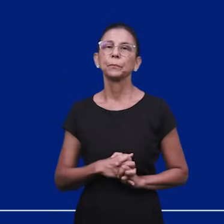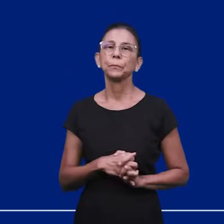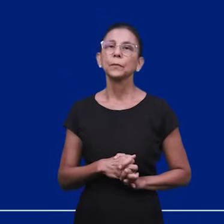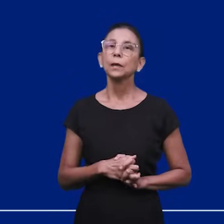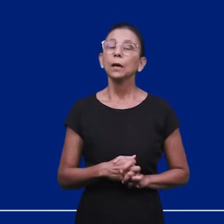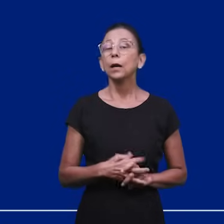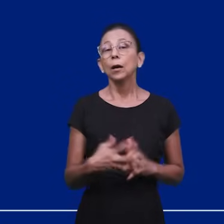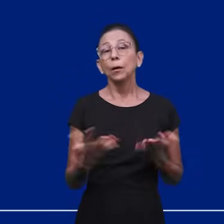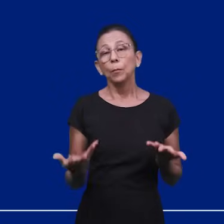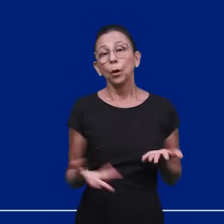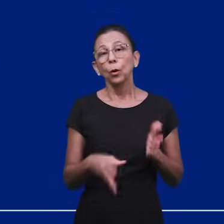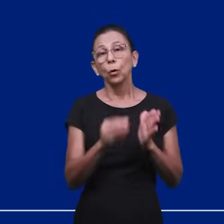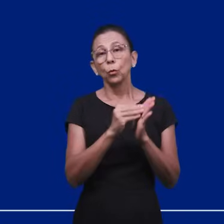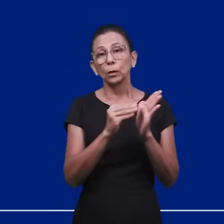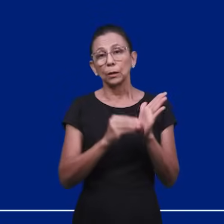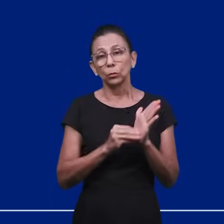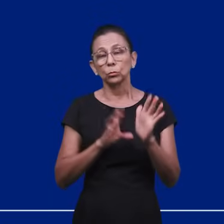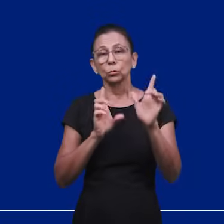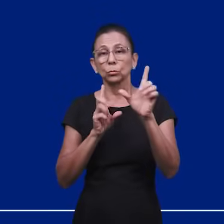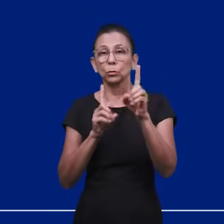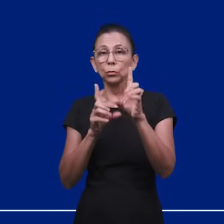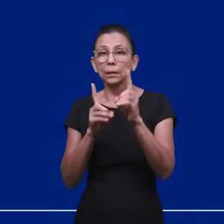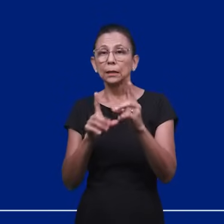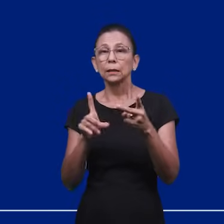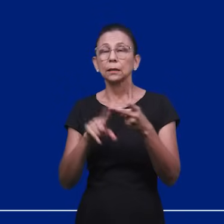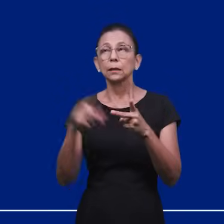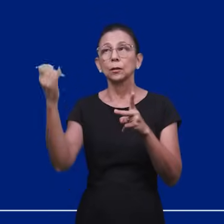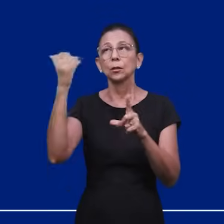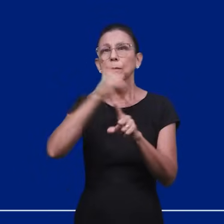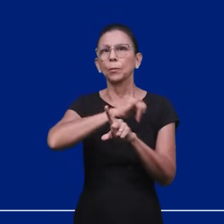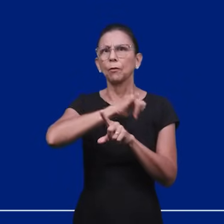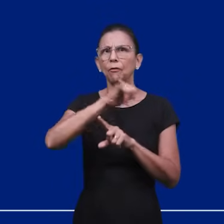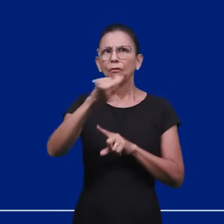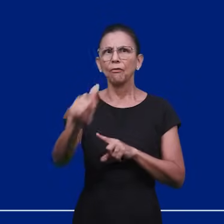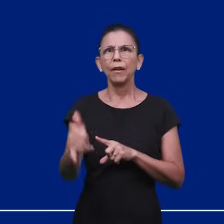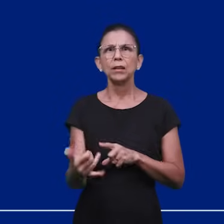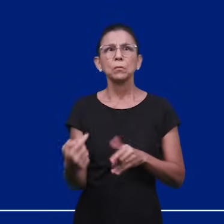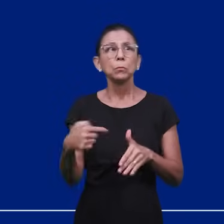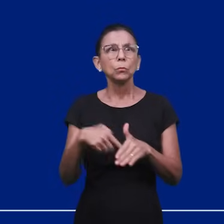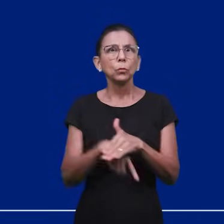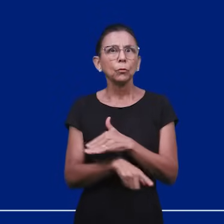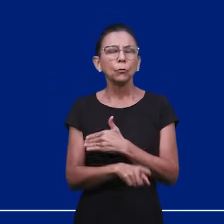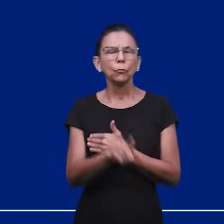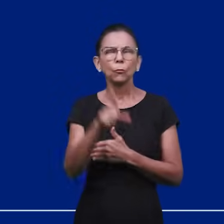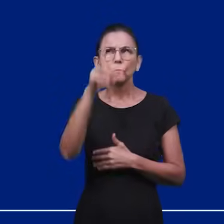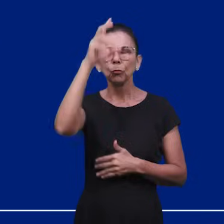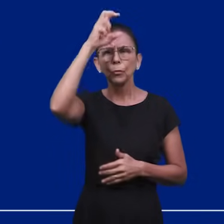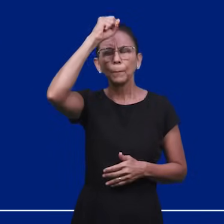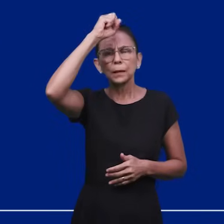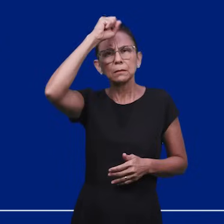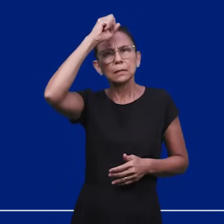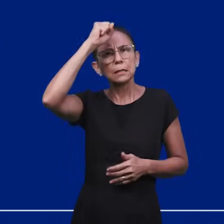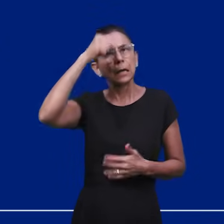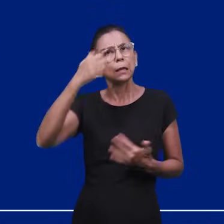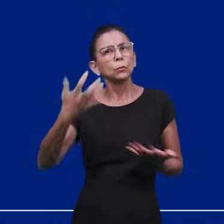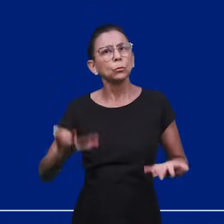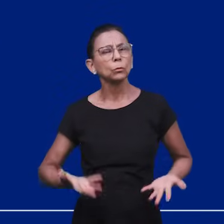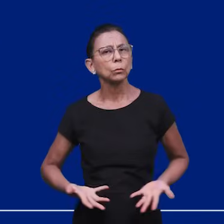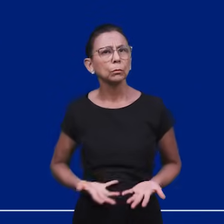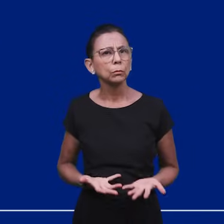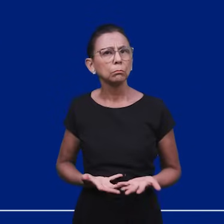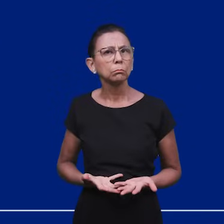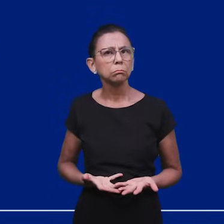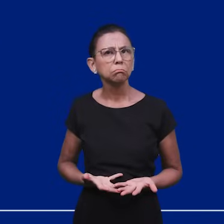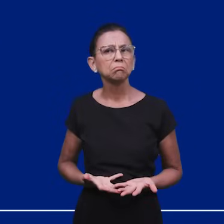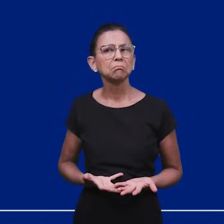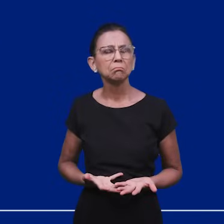programa, através do seu conteúdo doutrinário e profético, tem sido uma fonte inesgotável de aprendizado. Mais uma vez, uma fonte